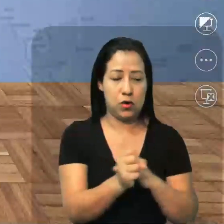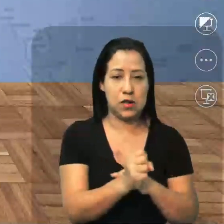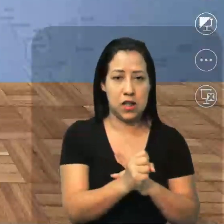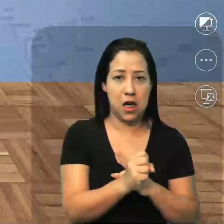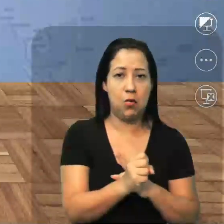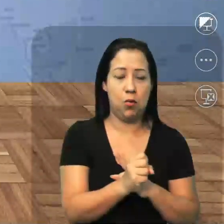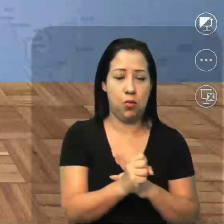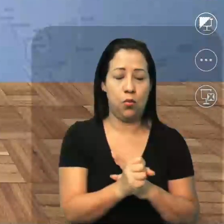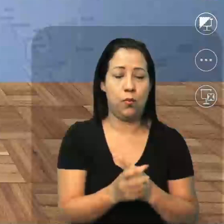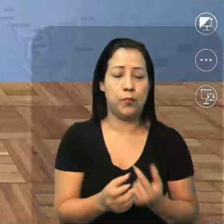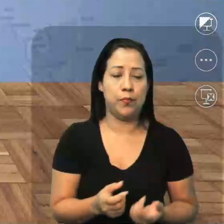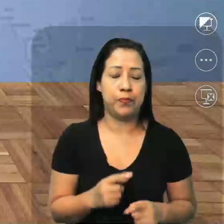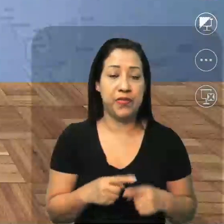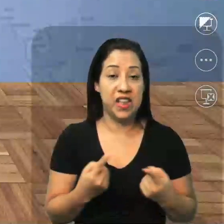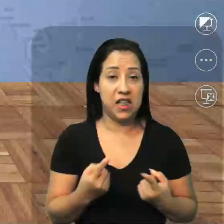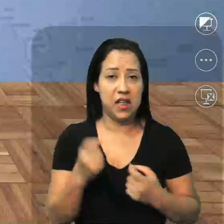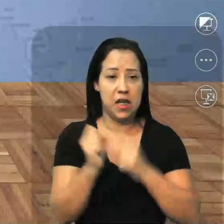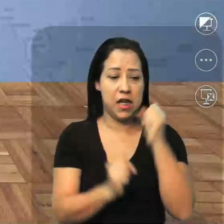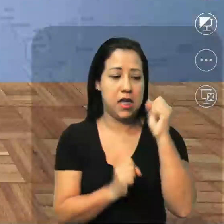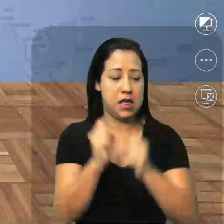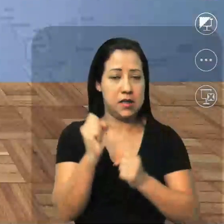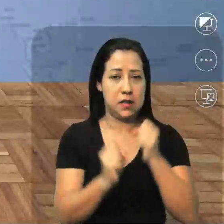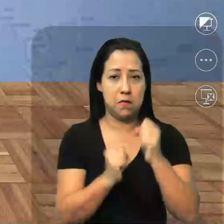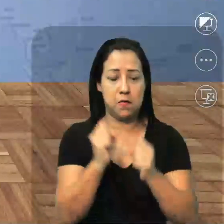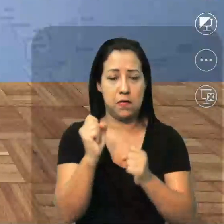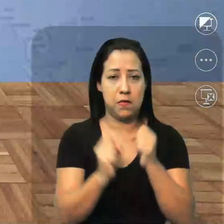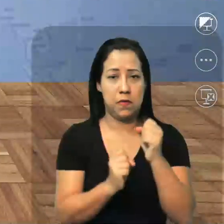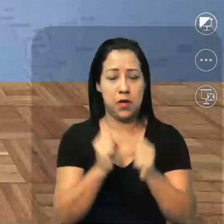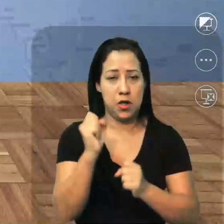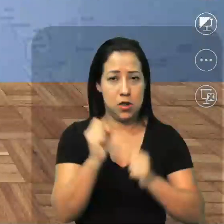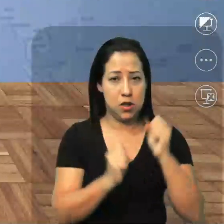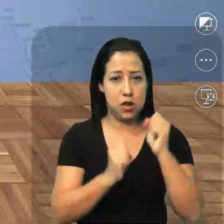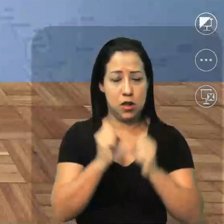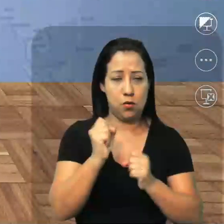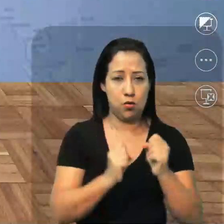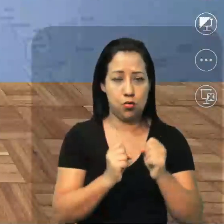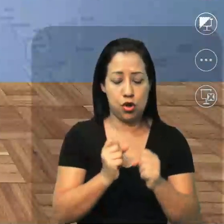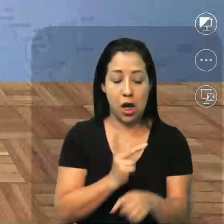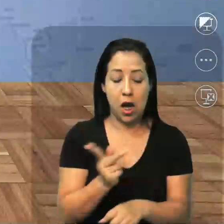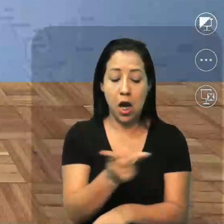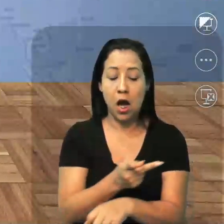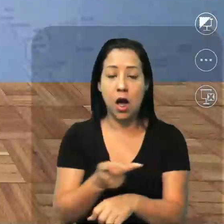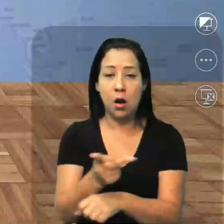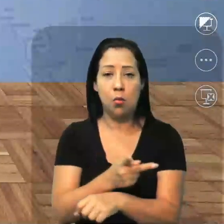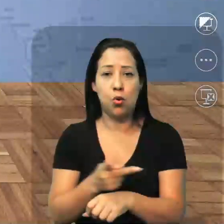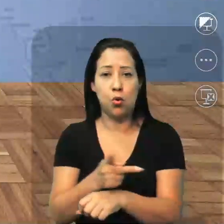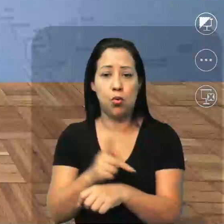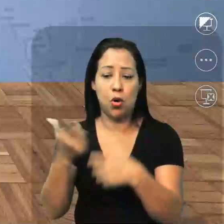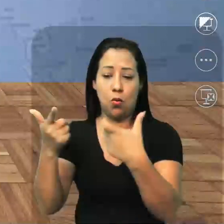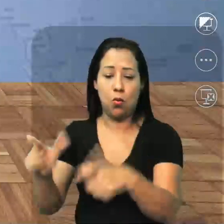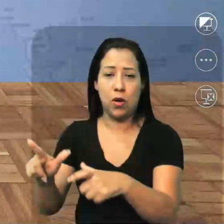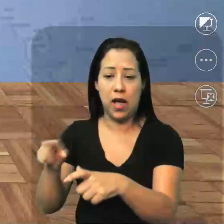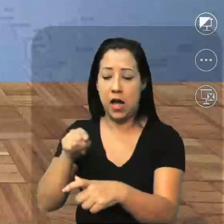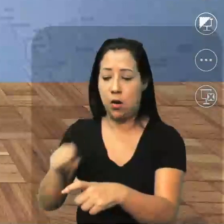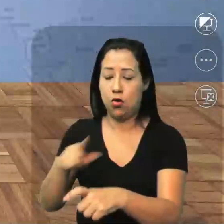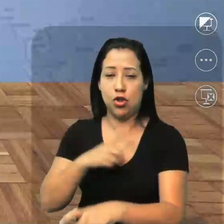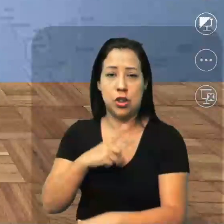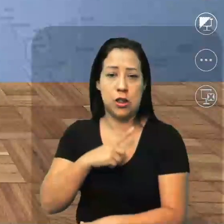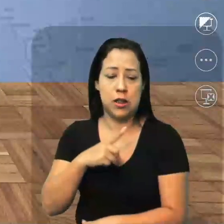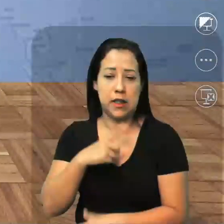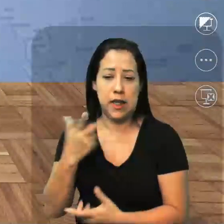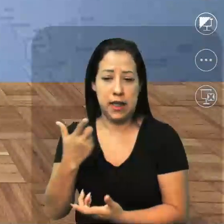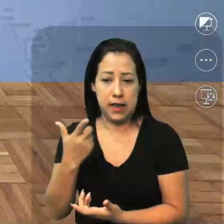E as indústrias buscam regiões que têm muitas vezes mão de obra barata, abre aspas, que